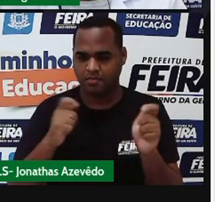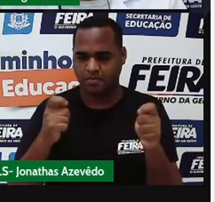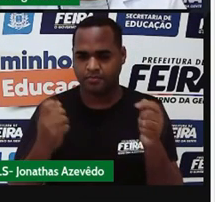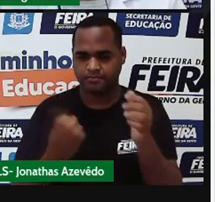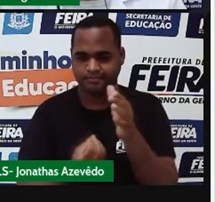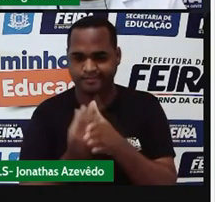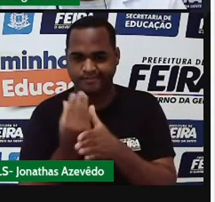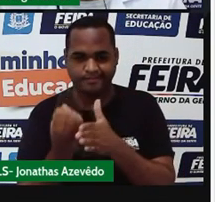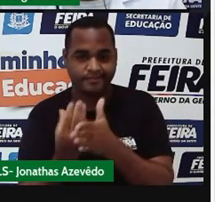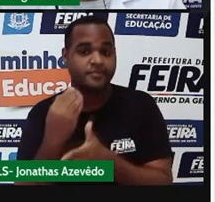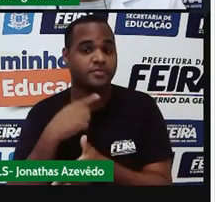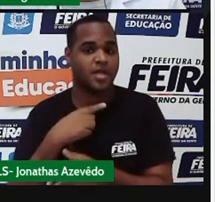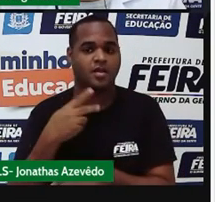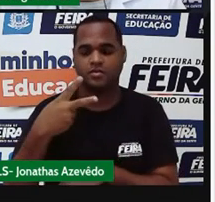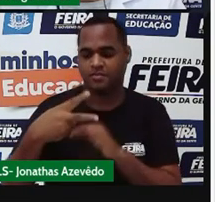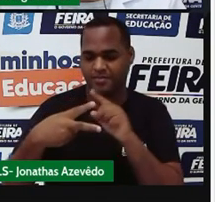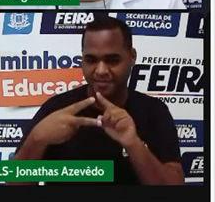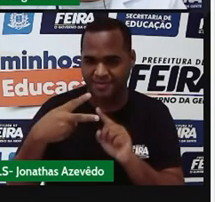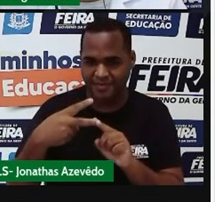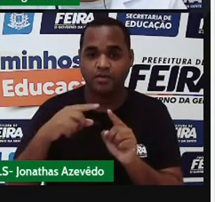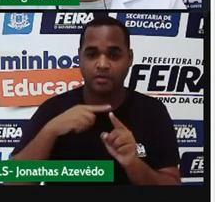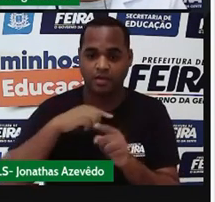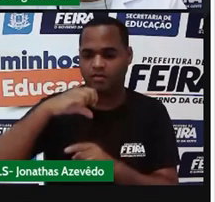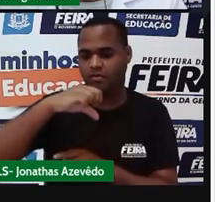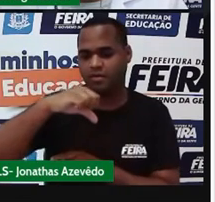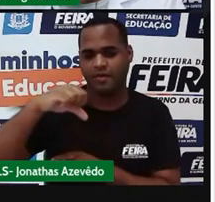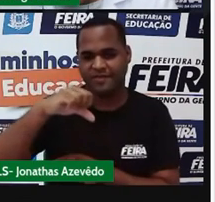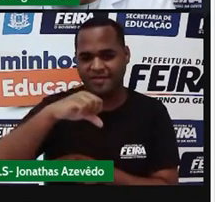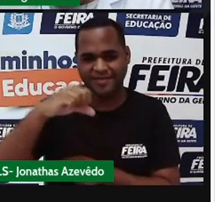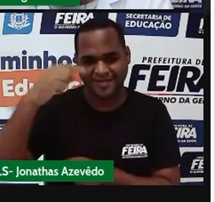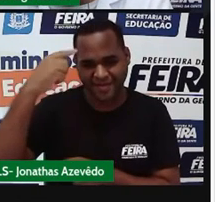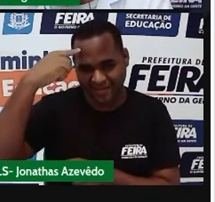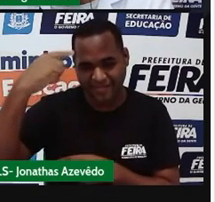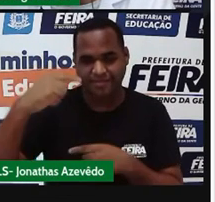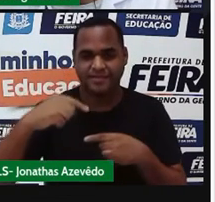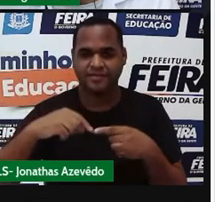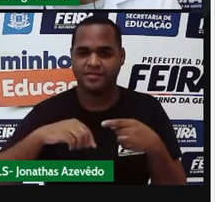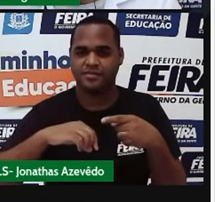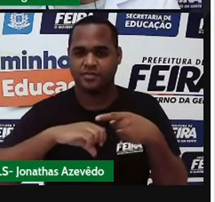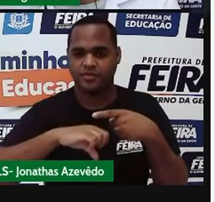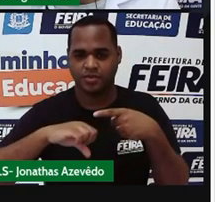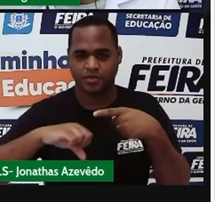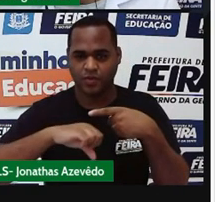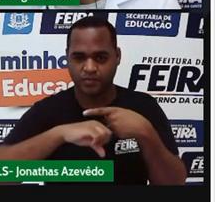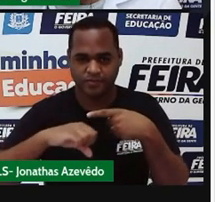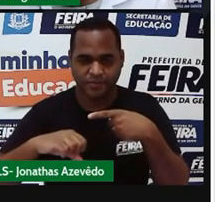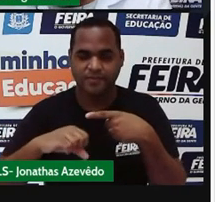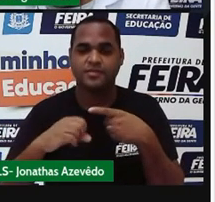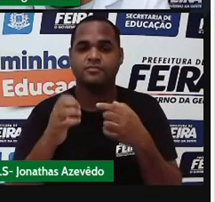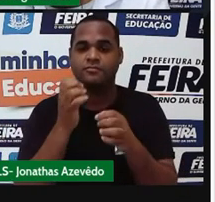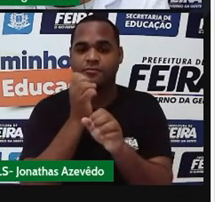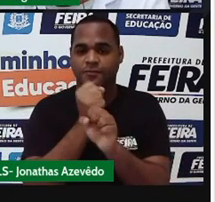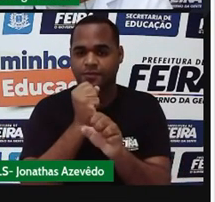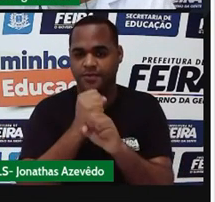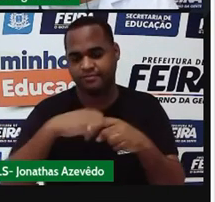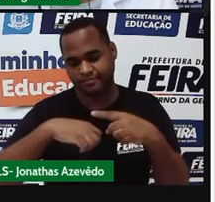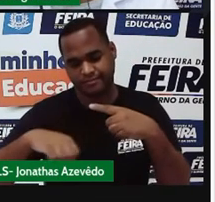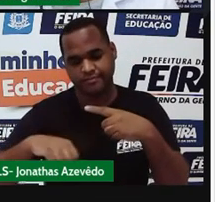aparecer dois algarismos novos dois algarismos novis vai virar 99